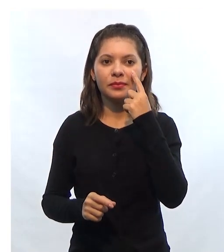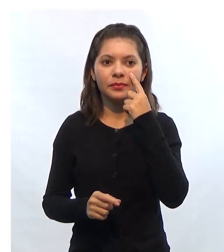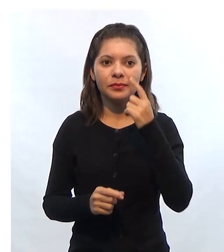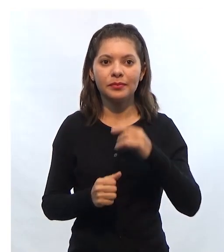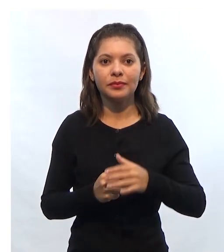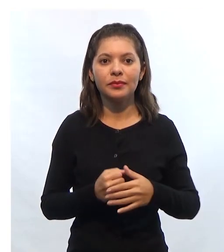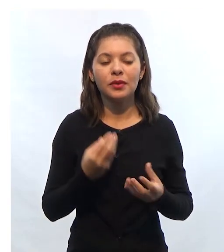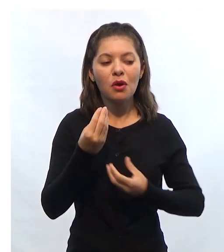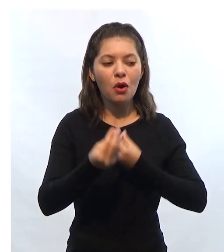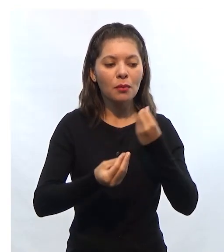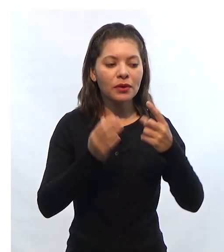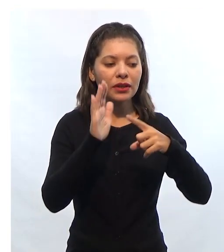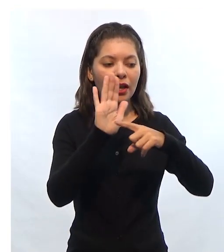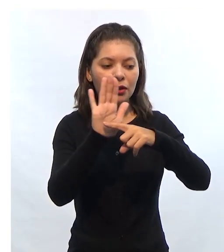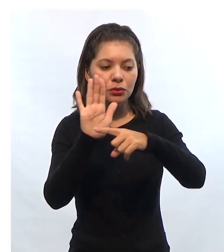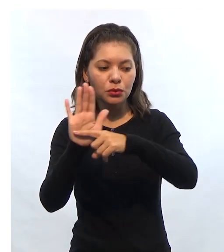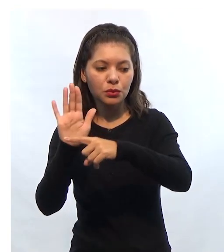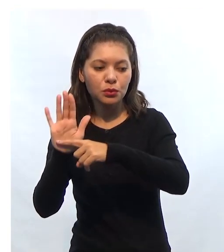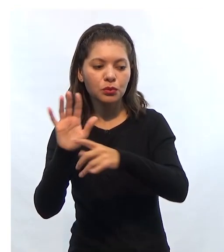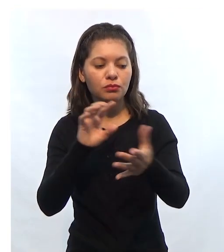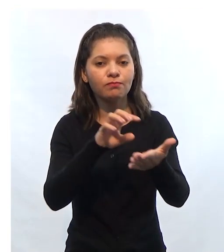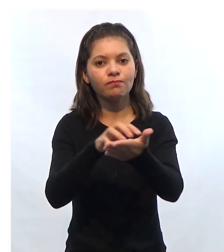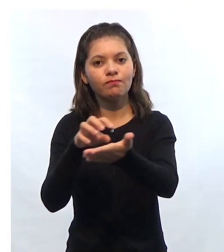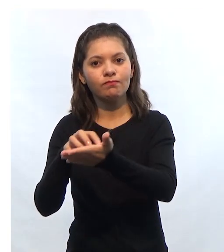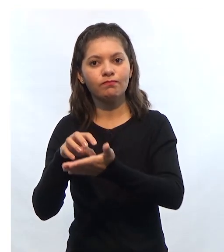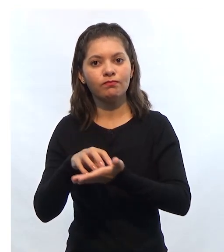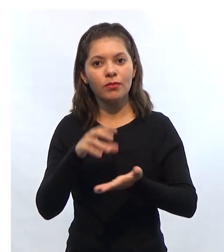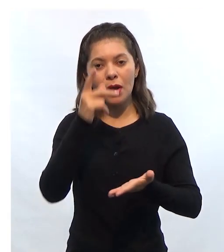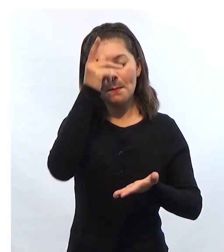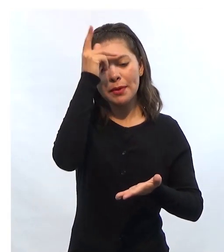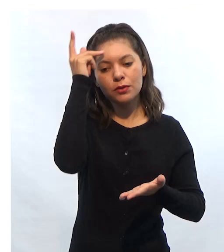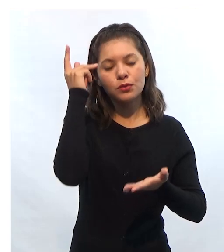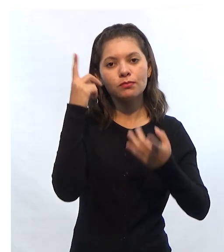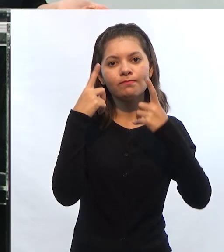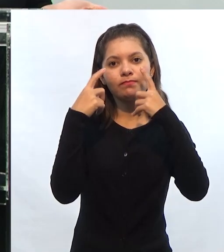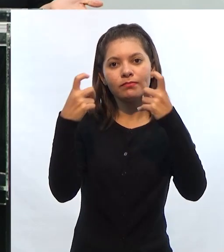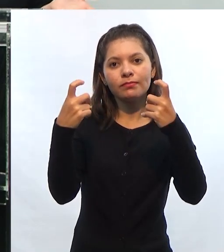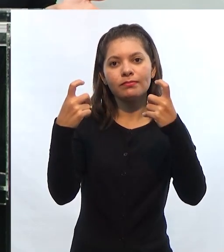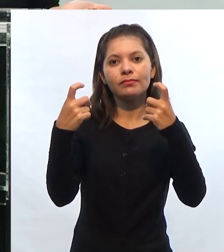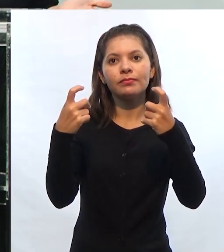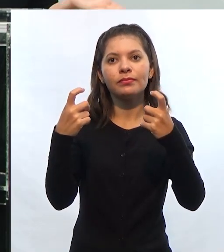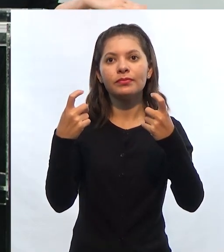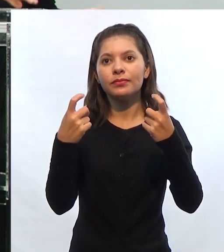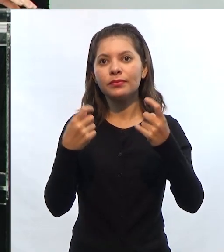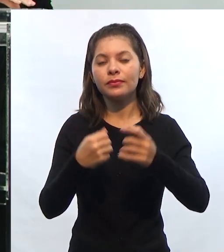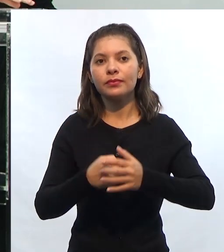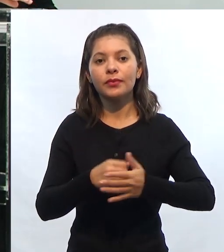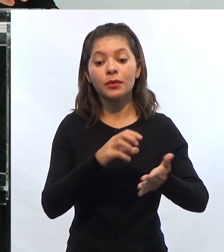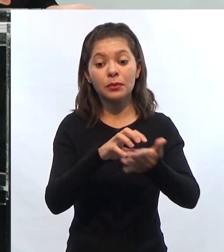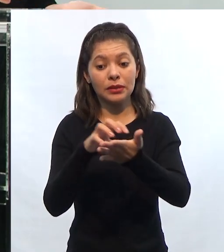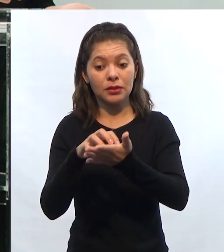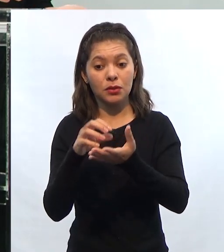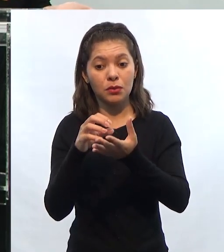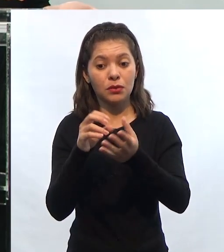de modo que beneficie a organização e o seu público interessado. Então, a organização que está vendendo precisa